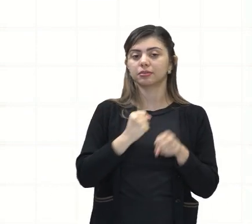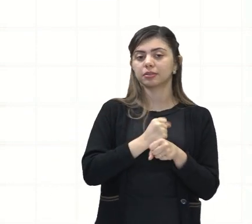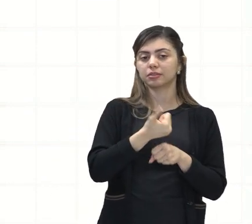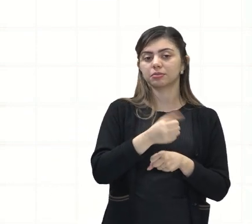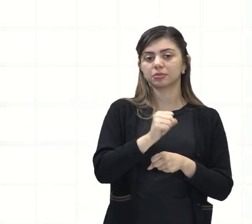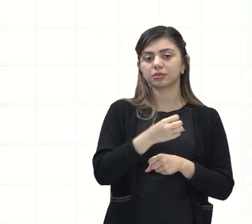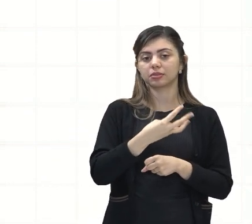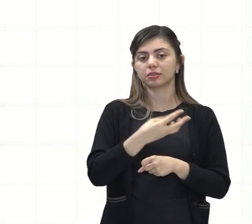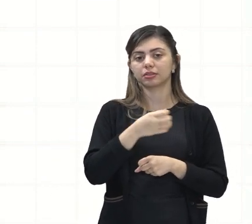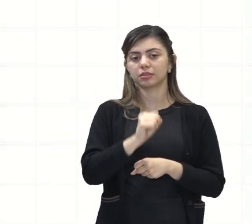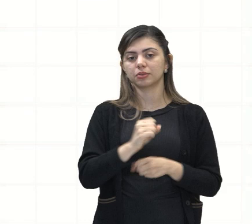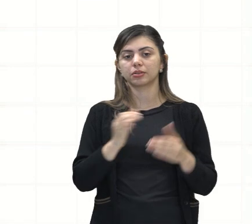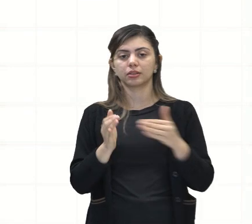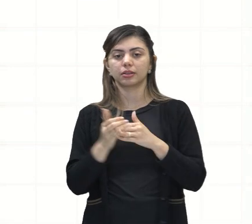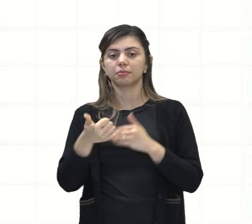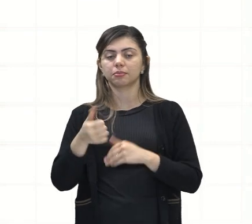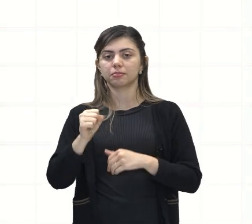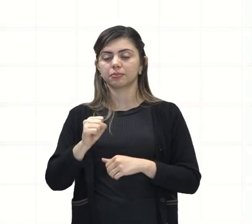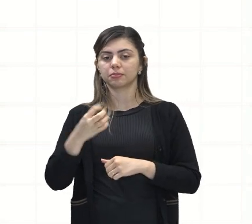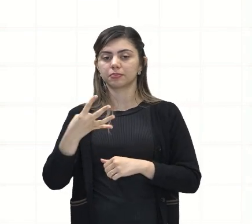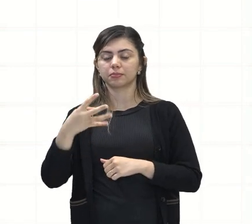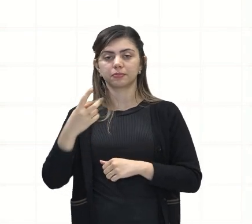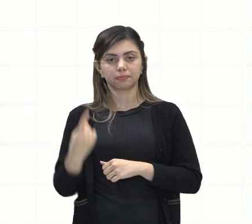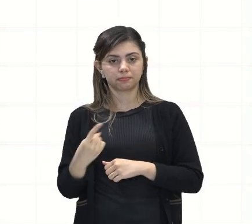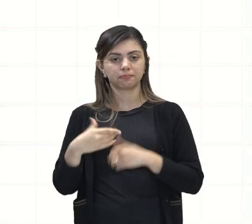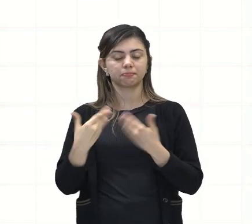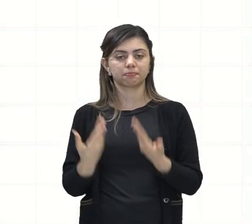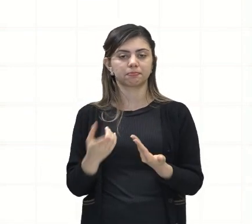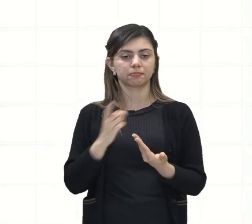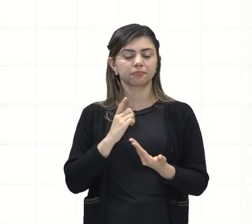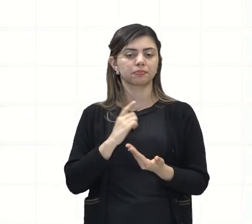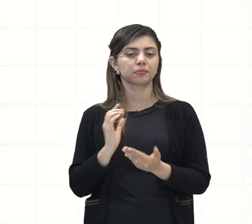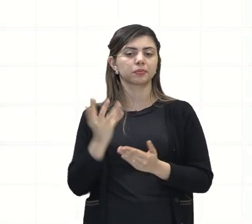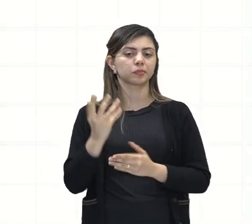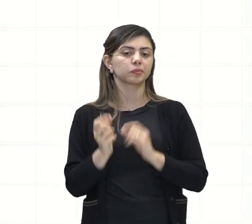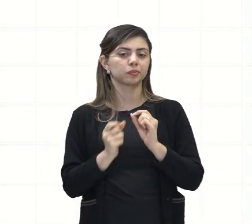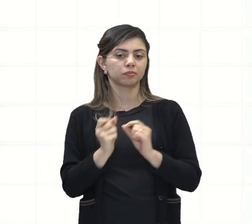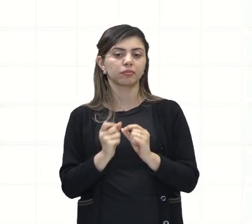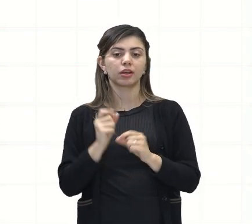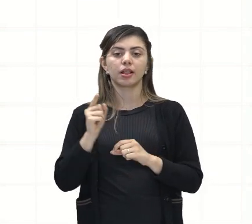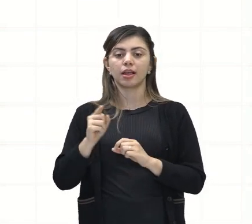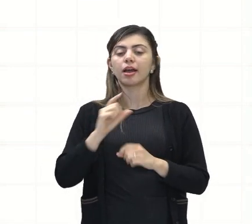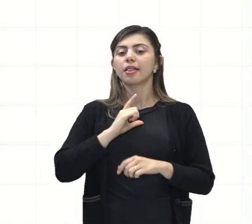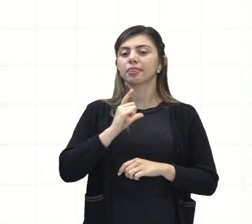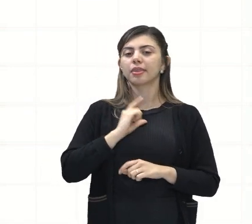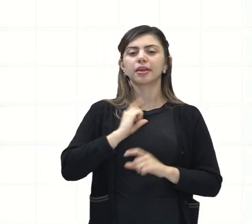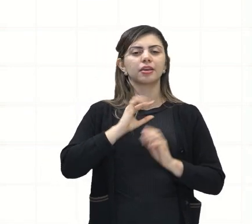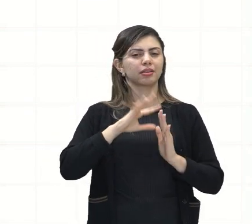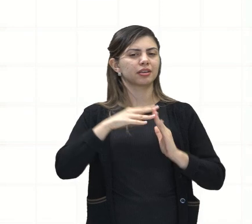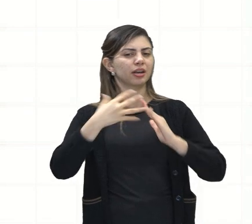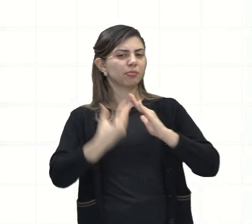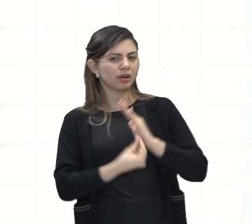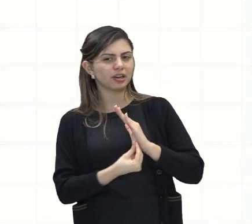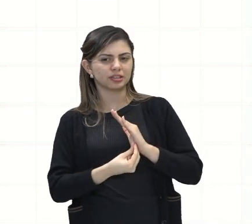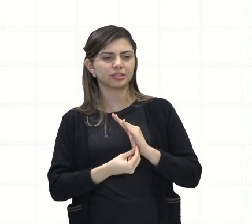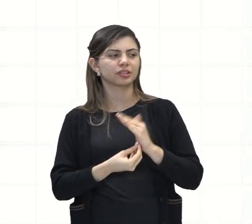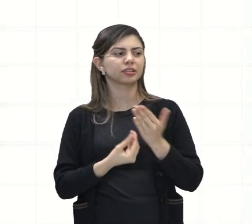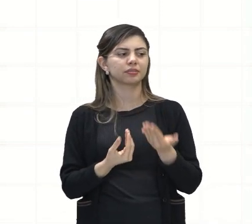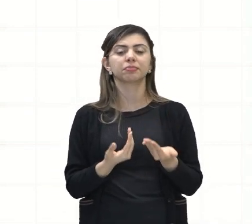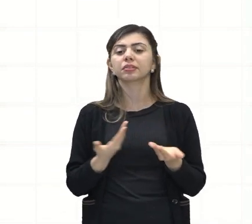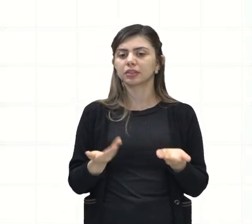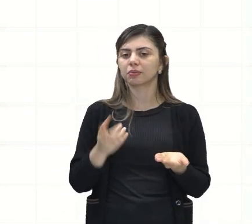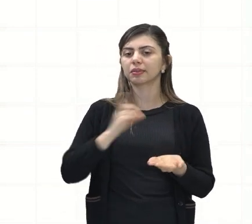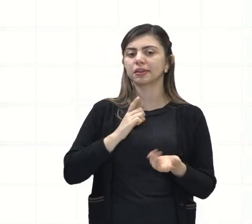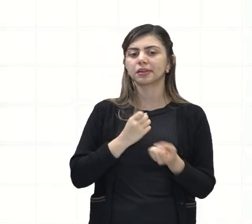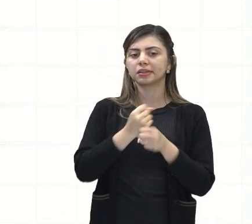1838 e 1841. Esse conflito recebeu adesão dos quilombolas, escravos, artesãos